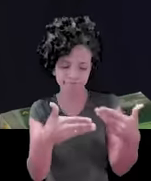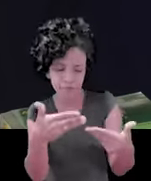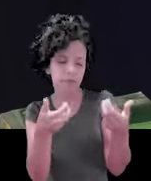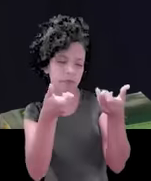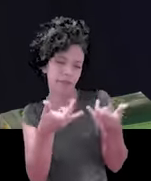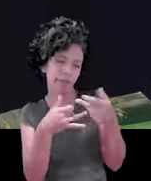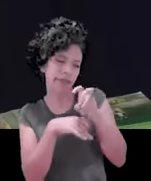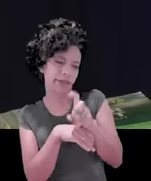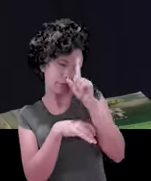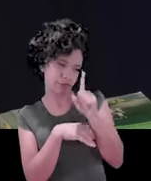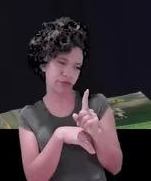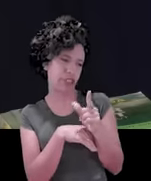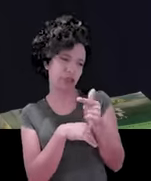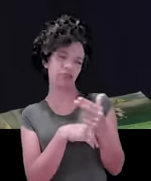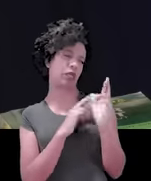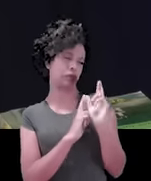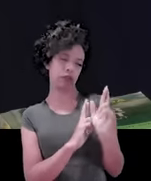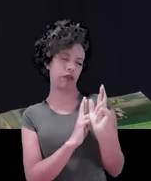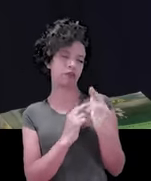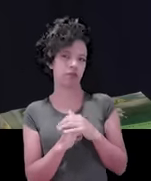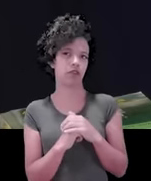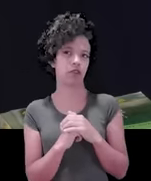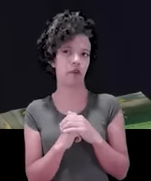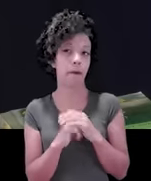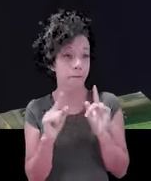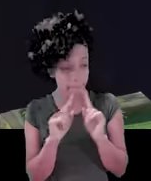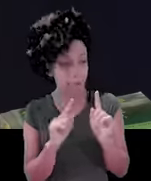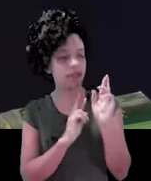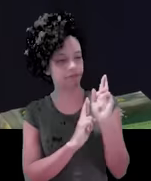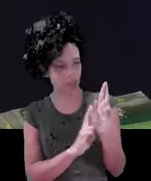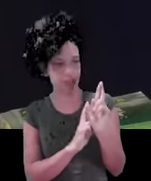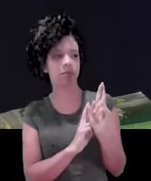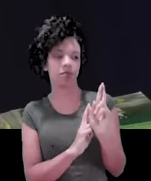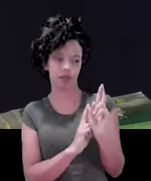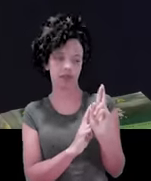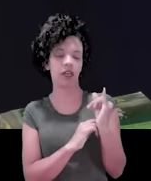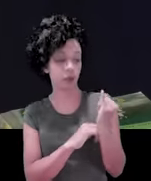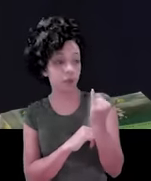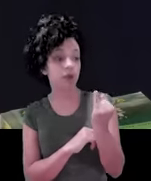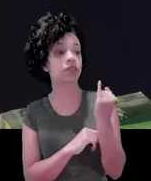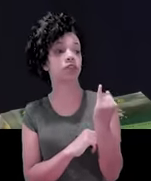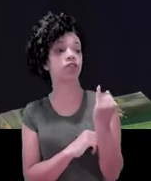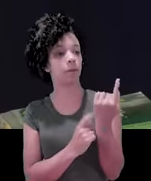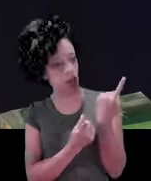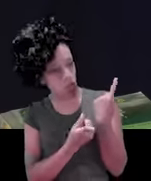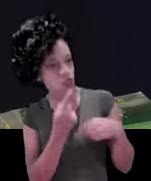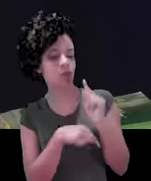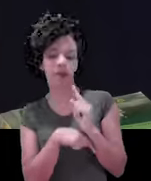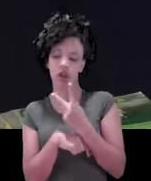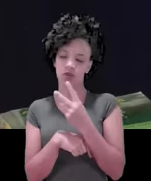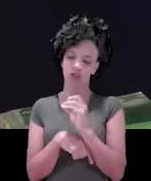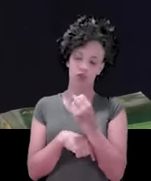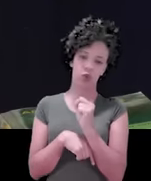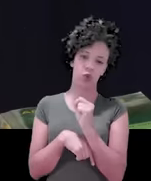sobre isso eu vou botar aí os 5 dias sem esperança Mas a esperança foi foi importante para superar os outros